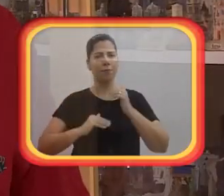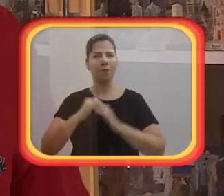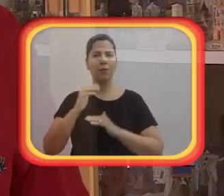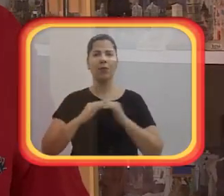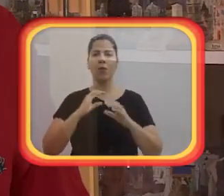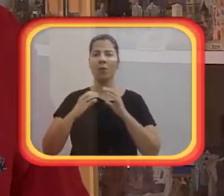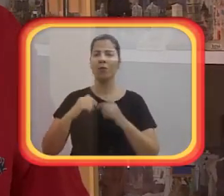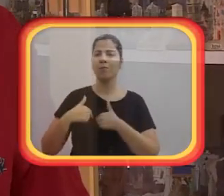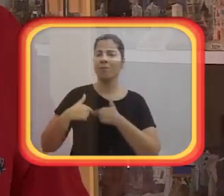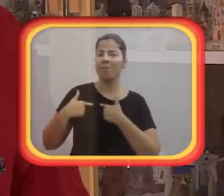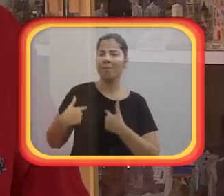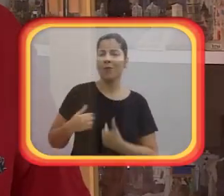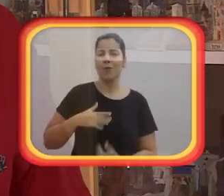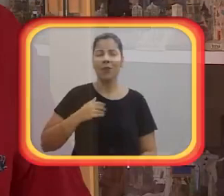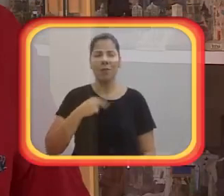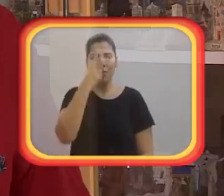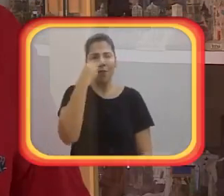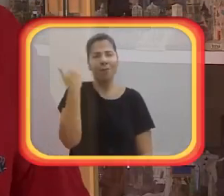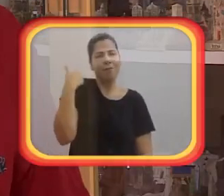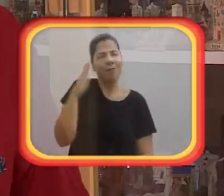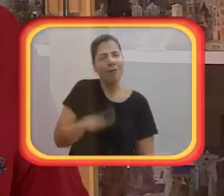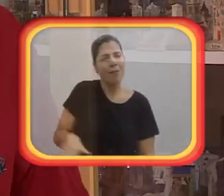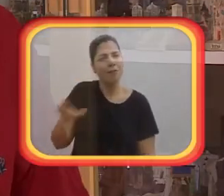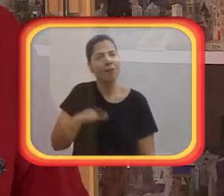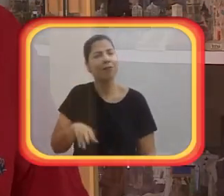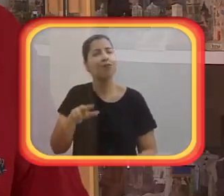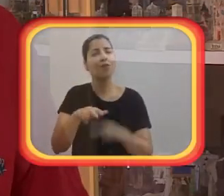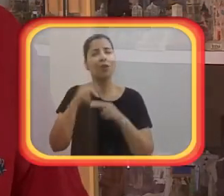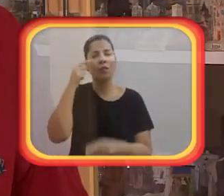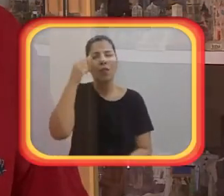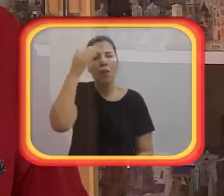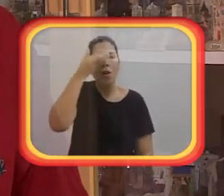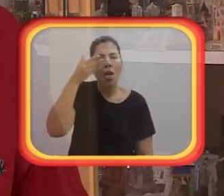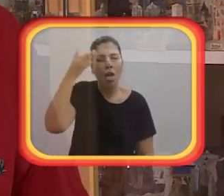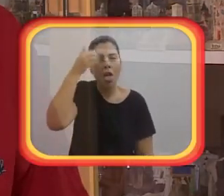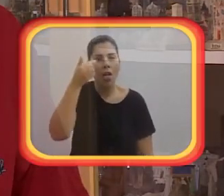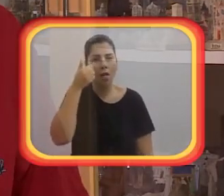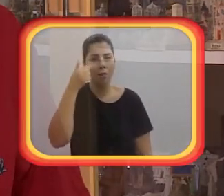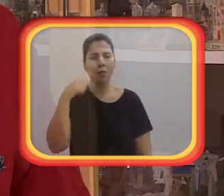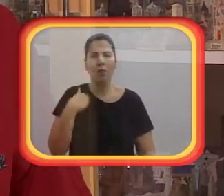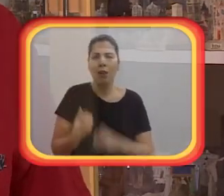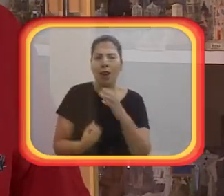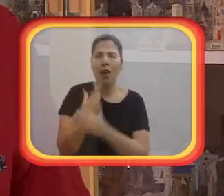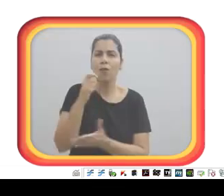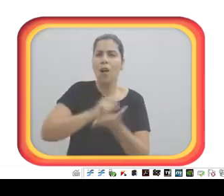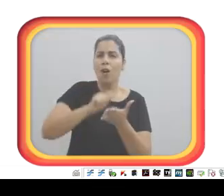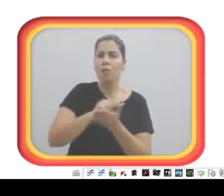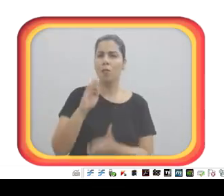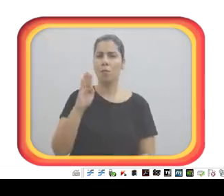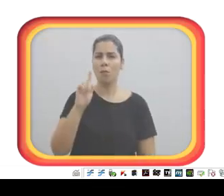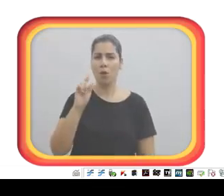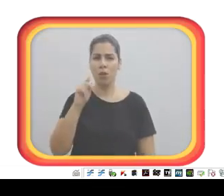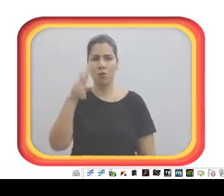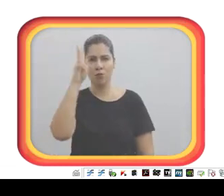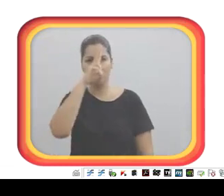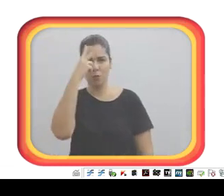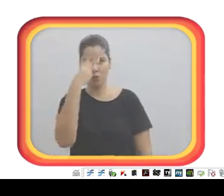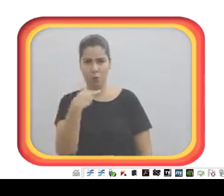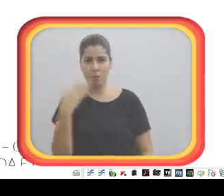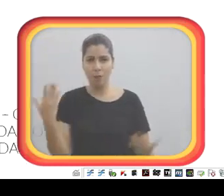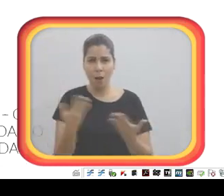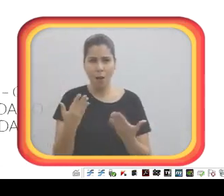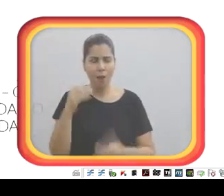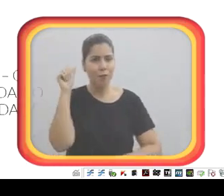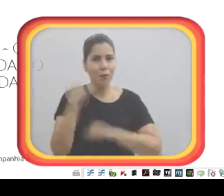profissão, comunicador de coração, sou cego desde a infância, por conta de um glaucoma congênito, e sou criador e autor do